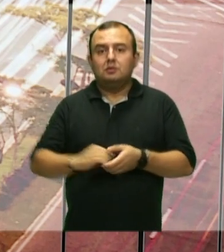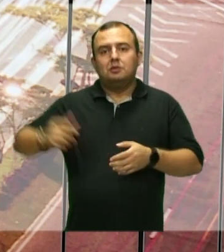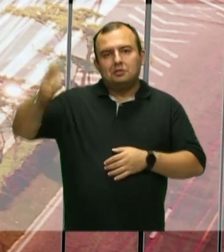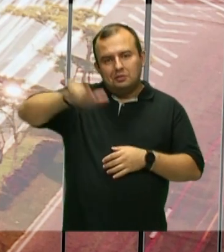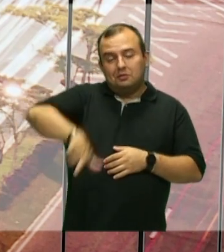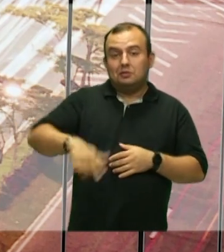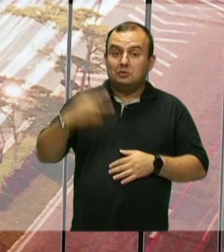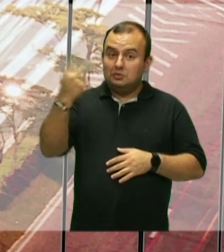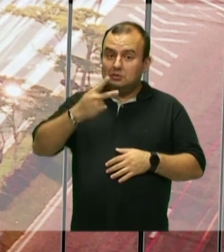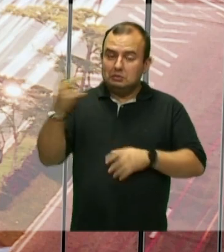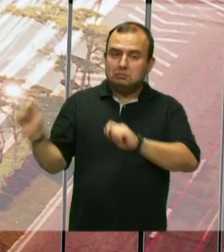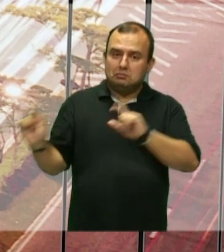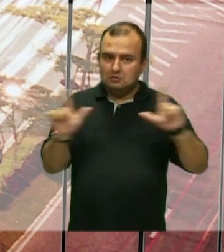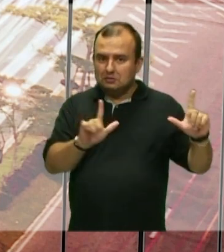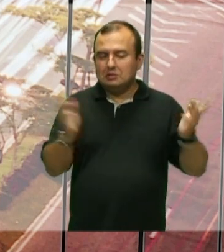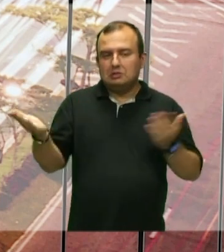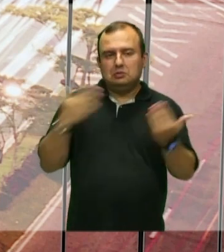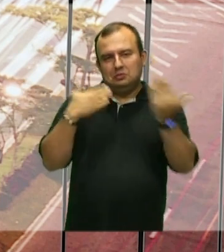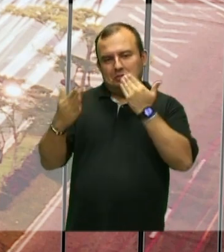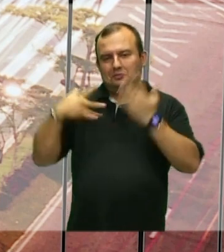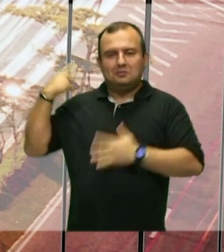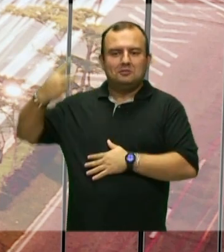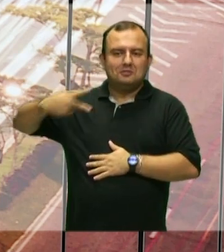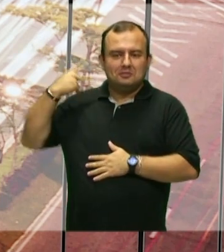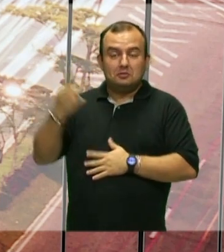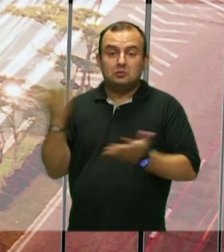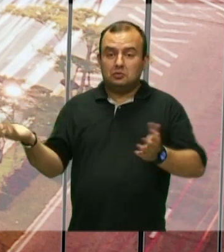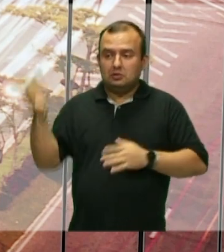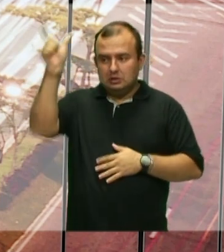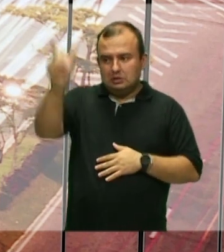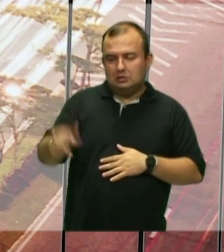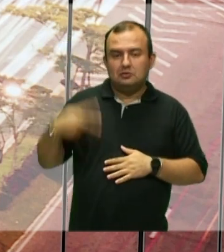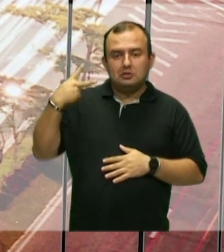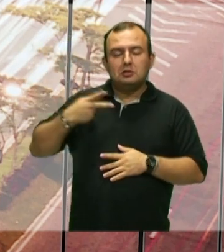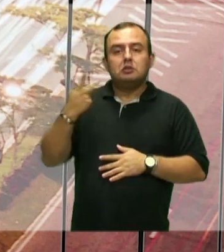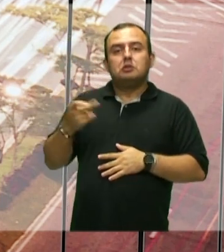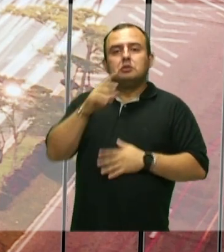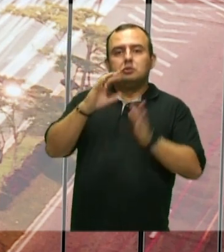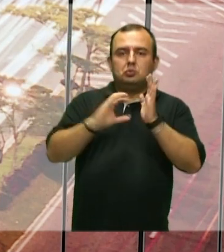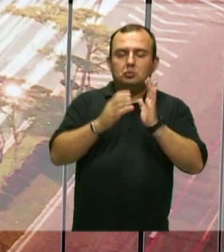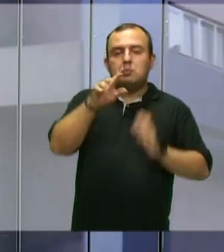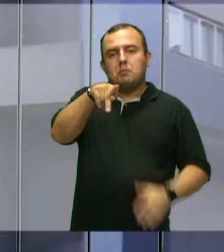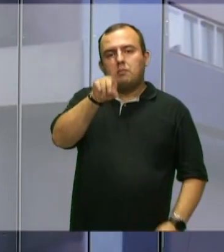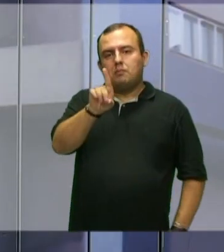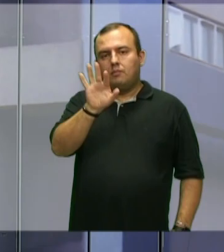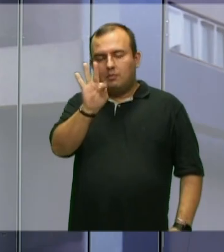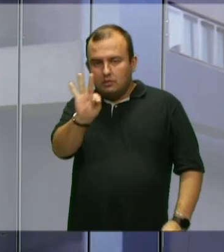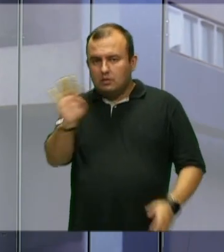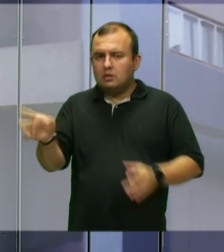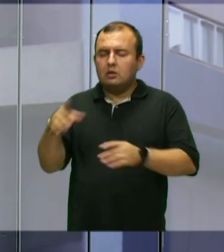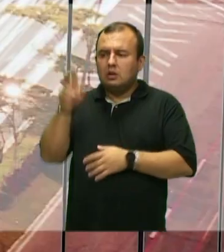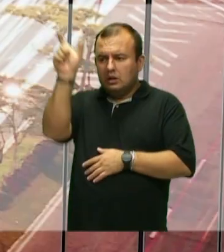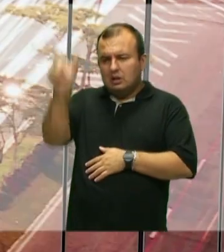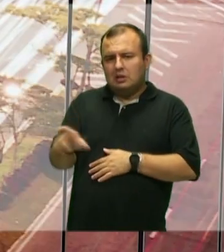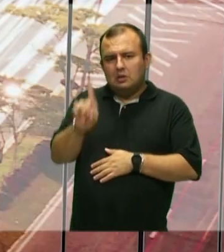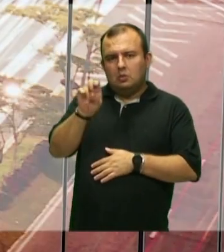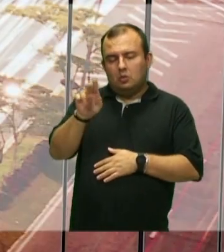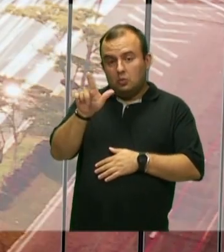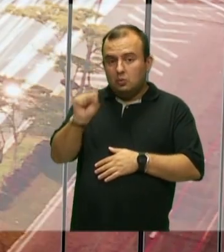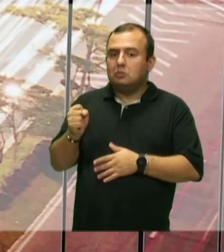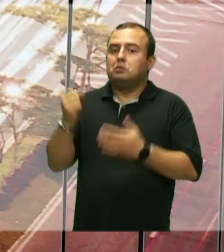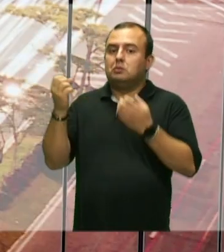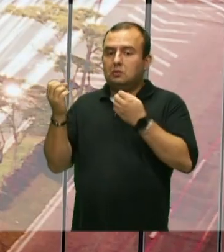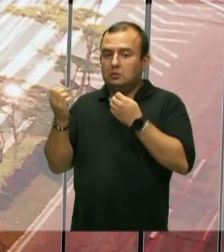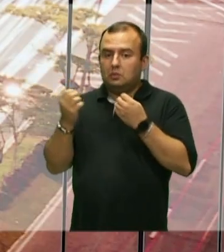Voltamos com o segundo bloco do Fala Vereador. Hoje está conosco o vereador do PDT, Douglas Cristino. Bom, vereador,